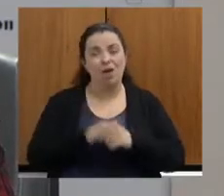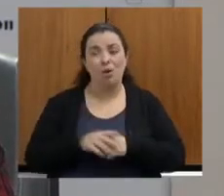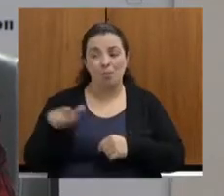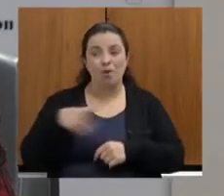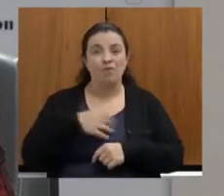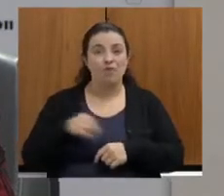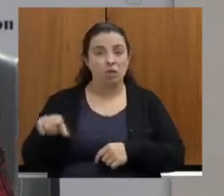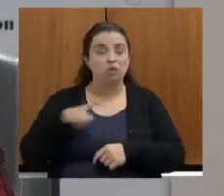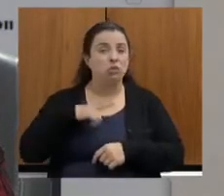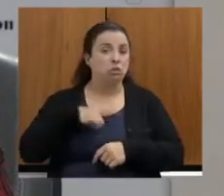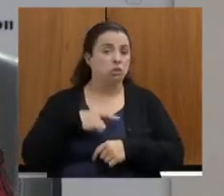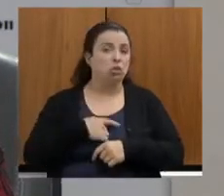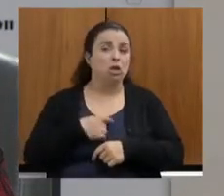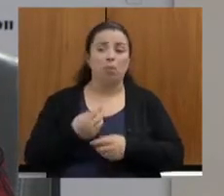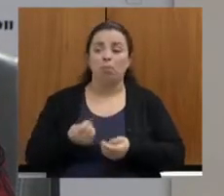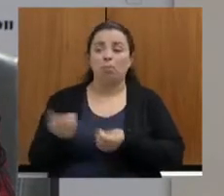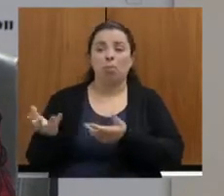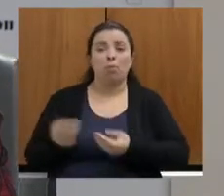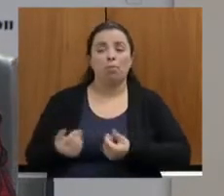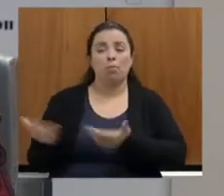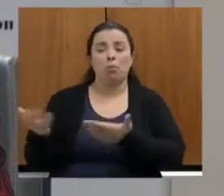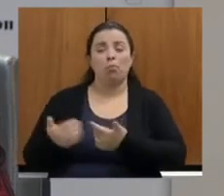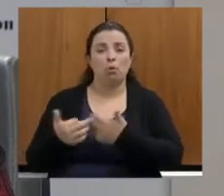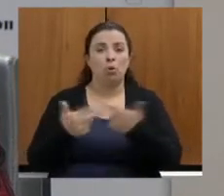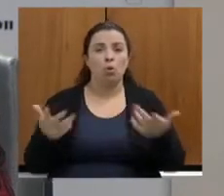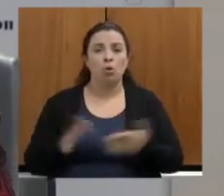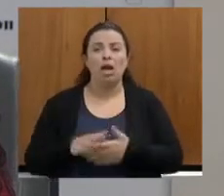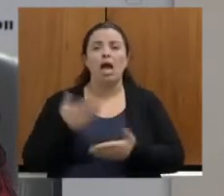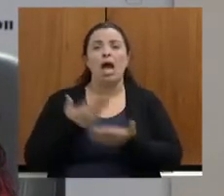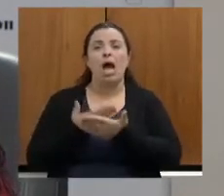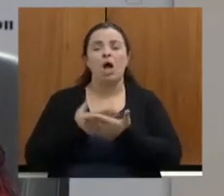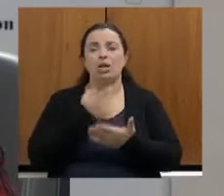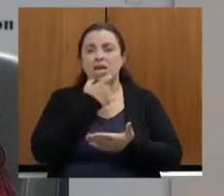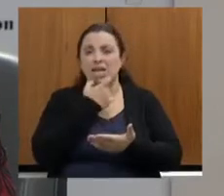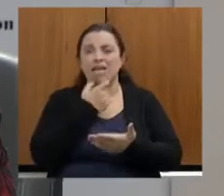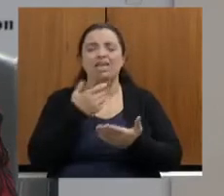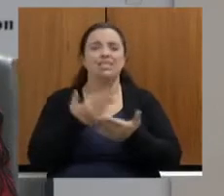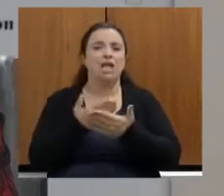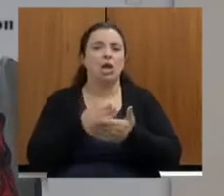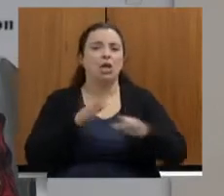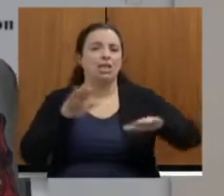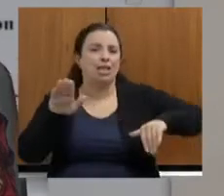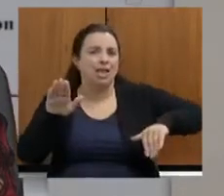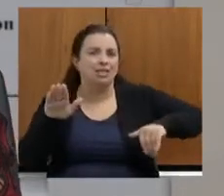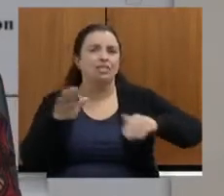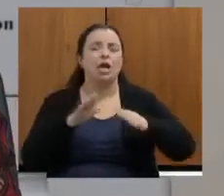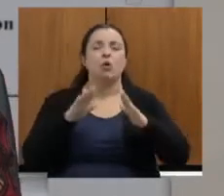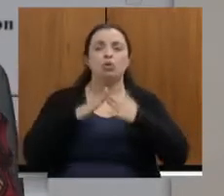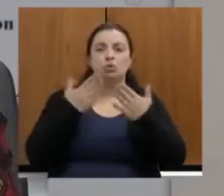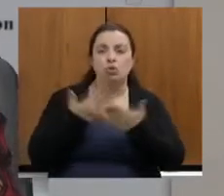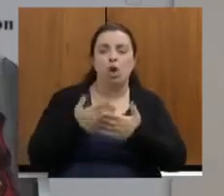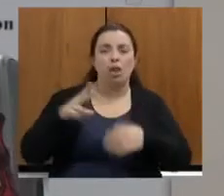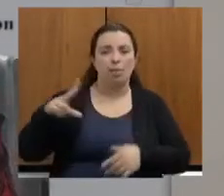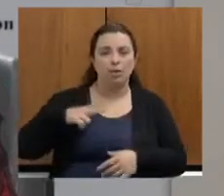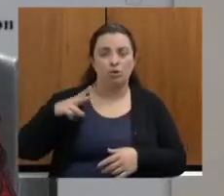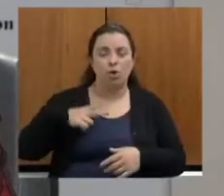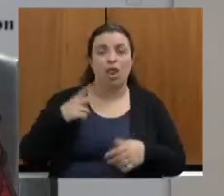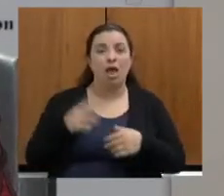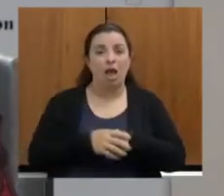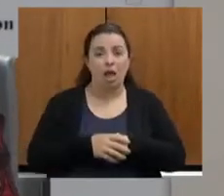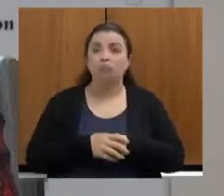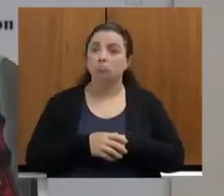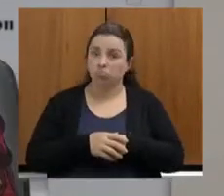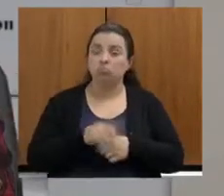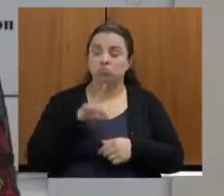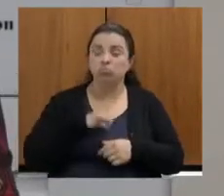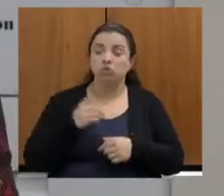filhos de boa qualidade de vida fazem aula de inglês aula de natação frequentar a escolinha particular o primário então assim